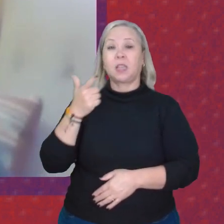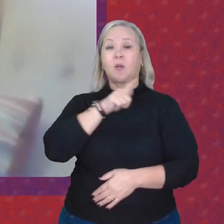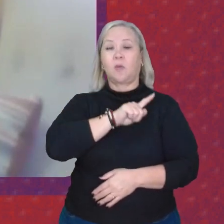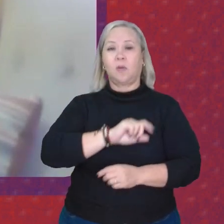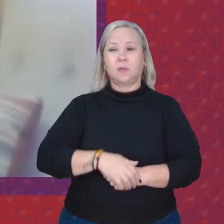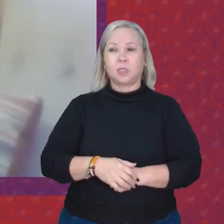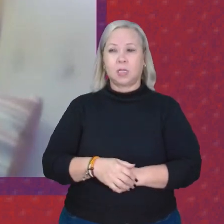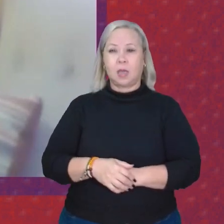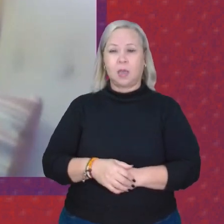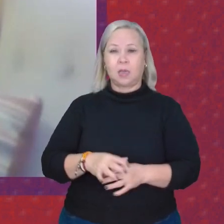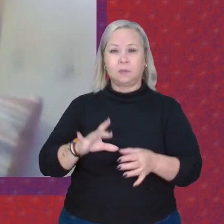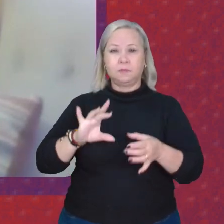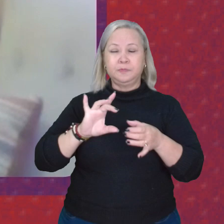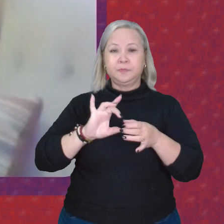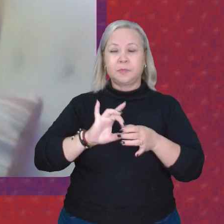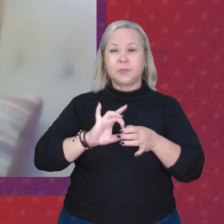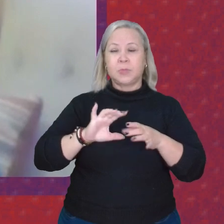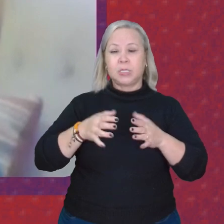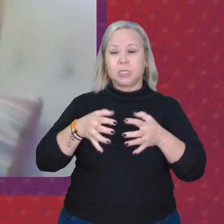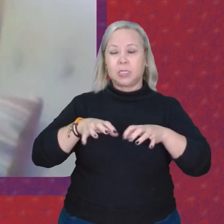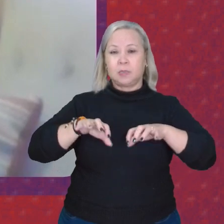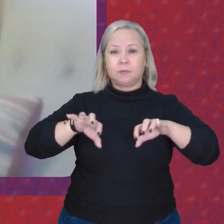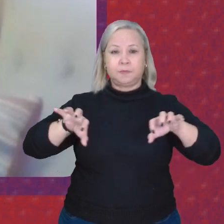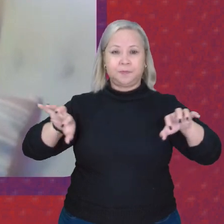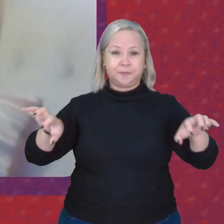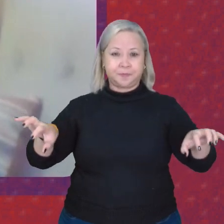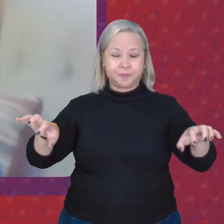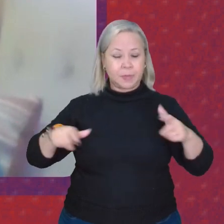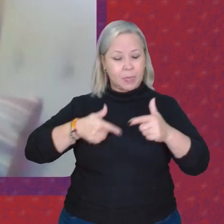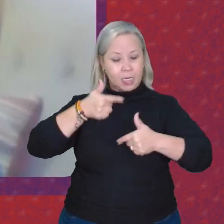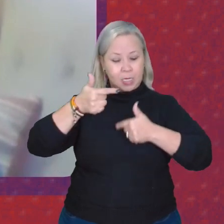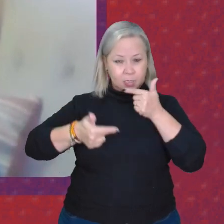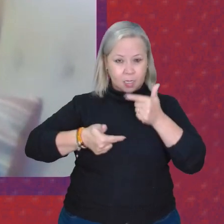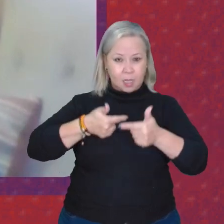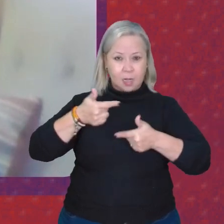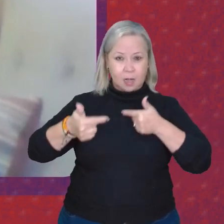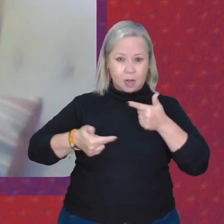se desvencilhar das suas tarefas